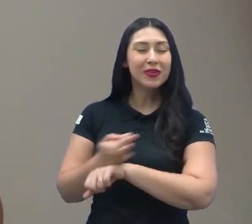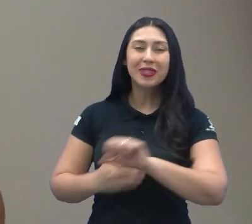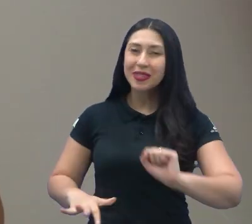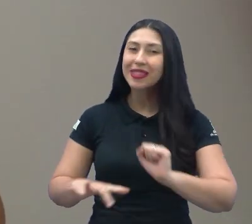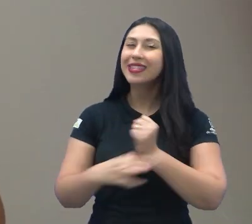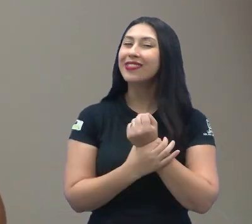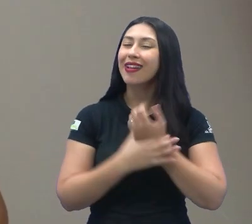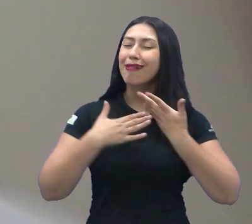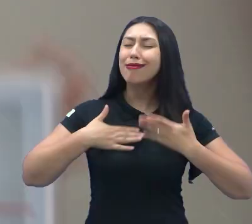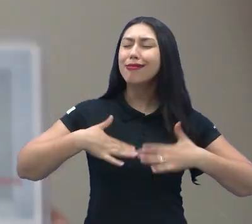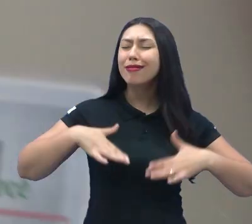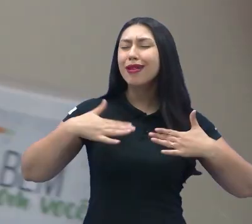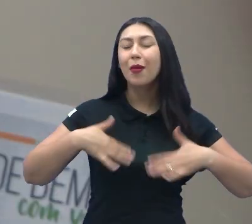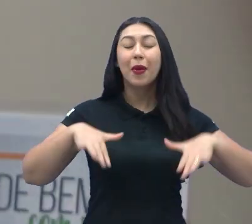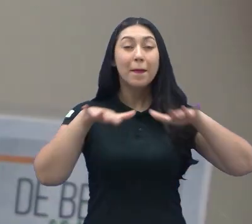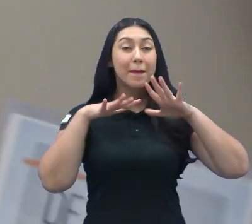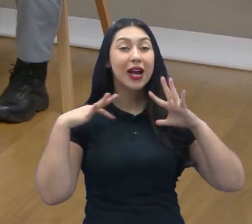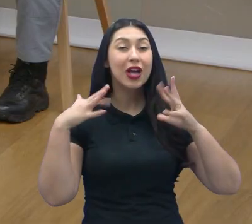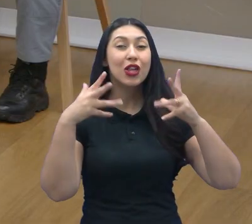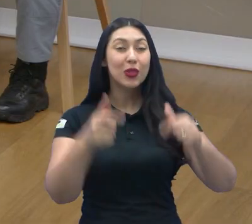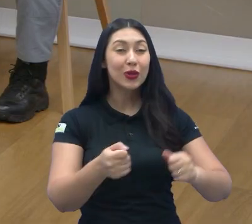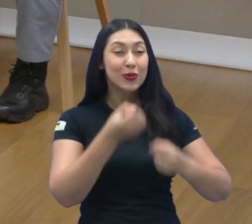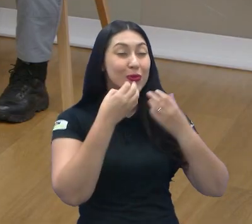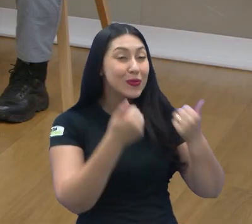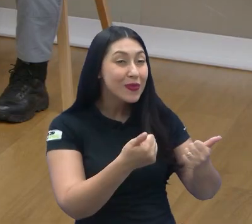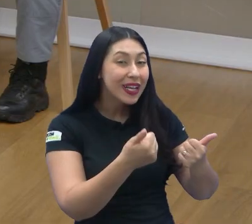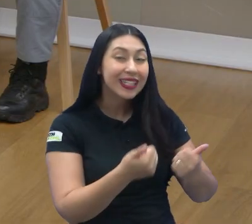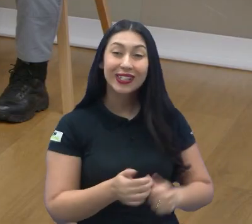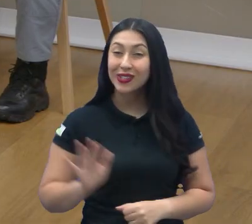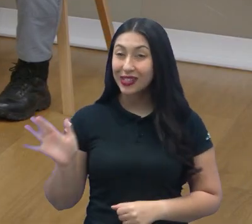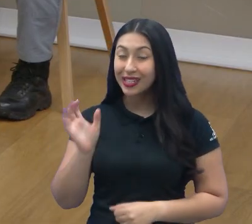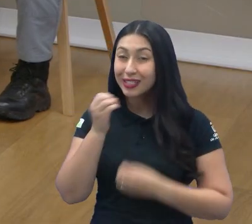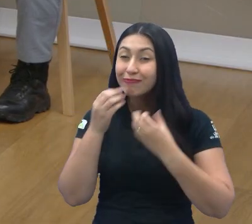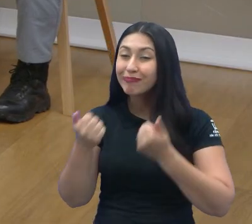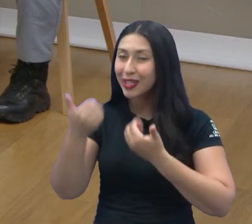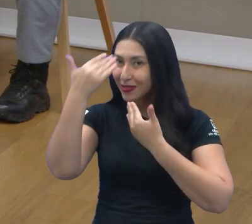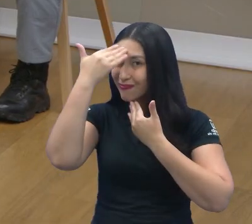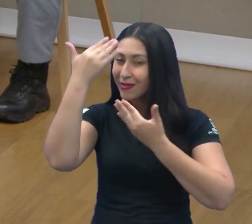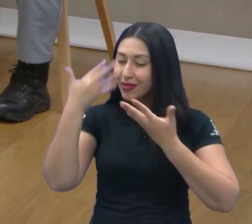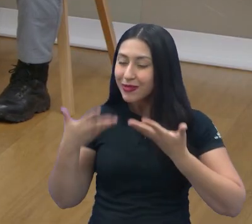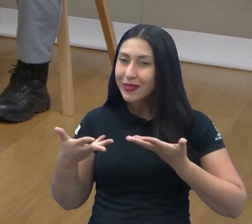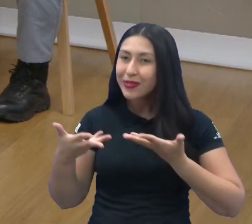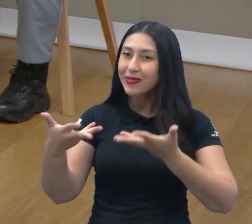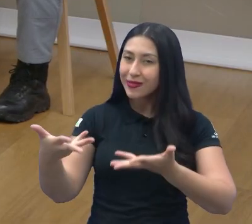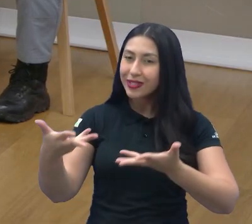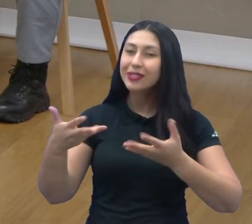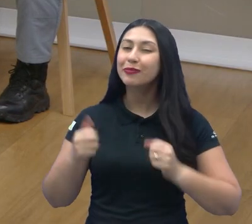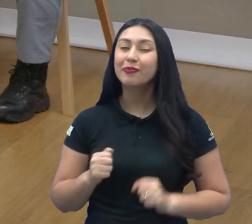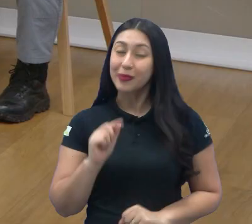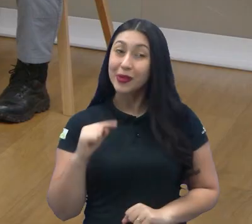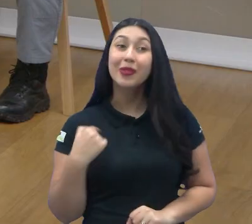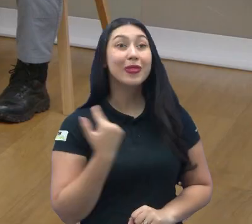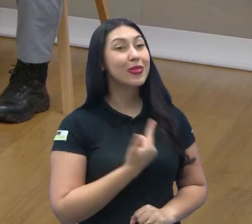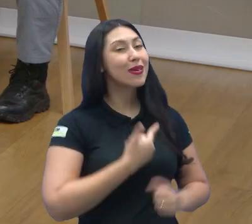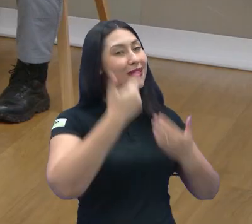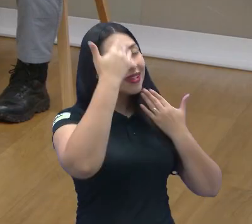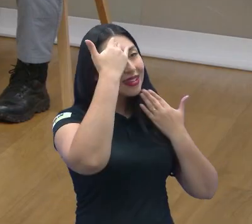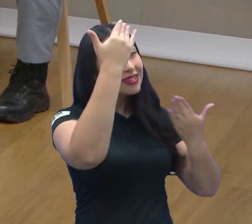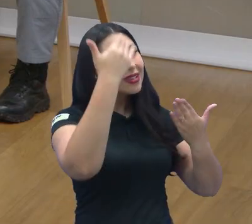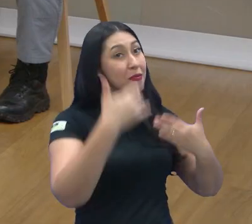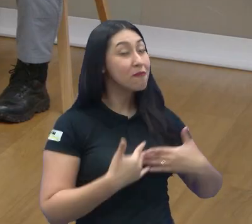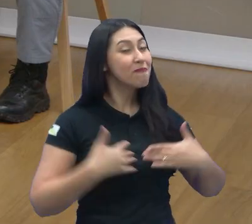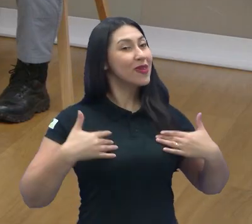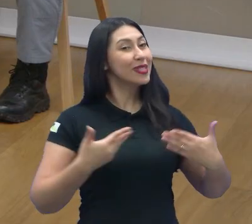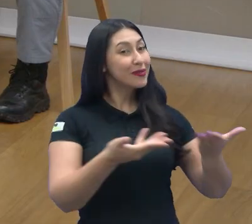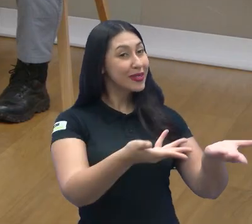para todos. Tudo bem, Tenente? Oi, Gi, tudo bem? Obrigado pelo convite. Nós que agradecemos, é um prazer receber vocês